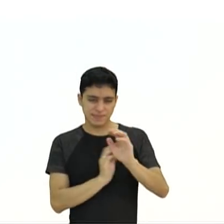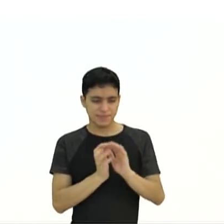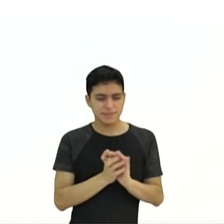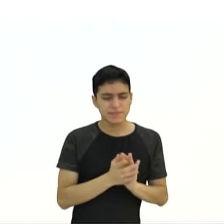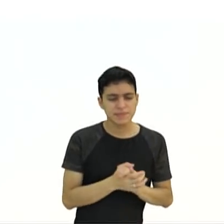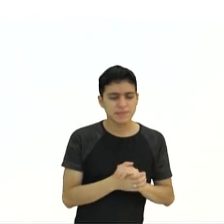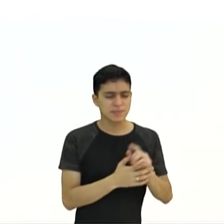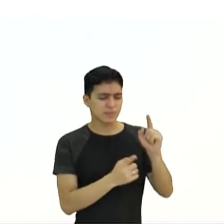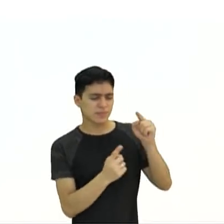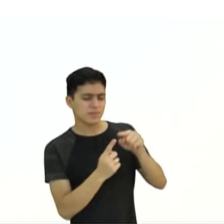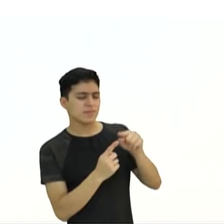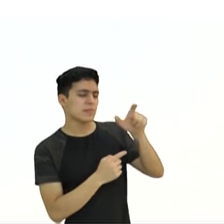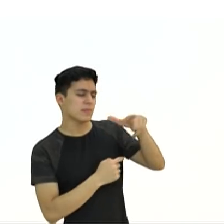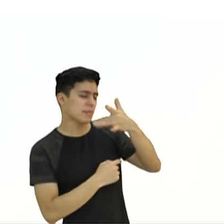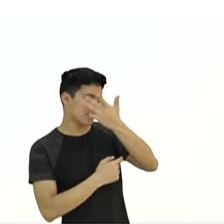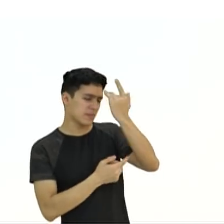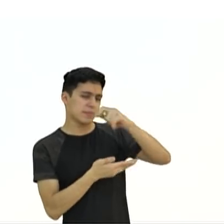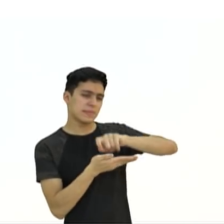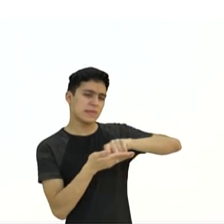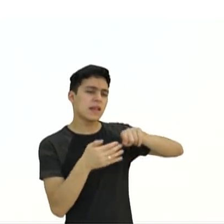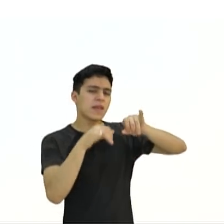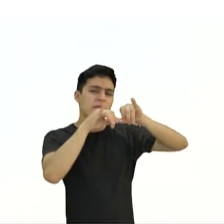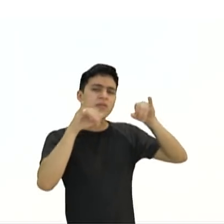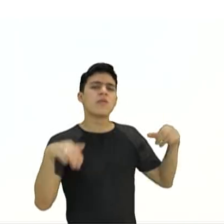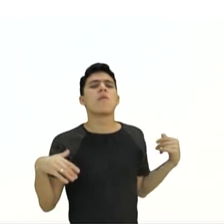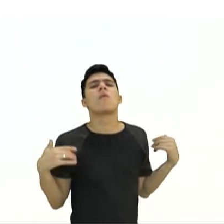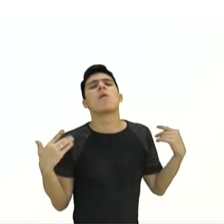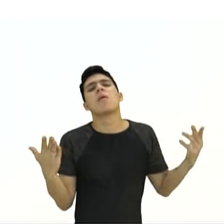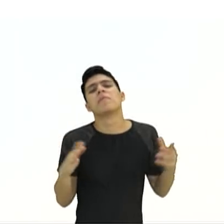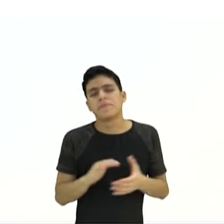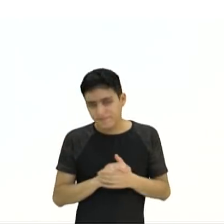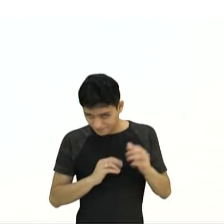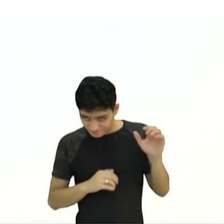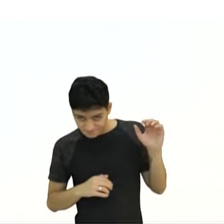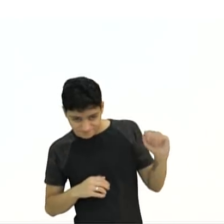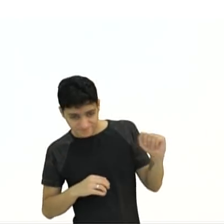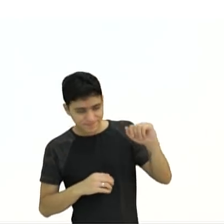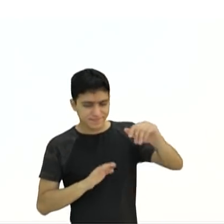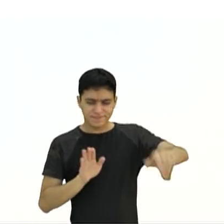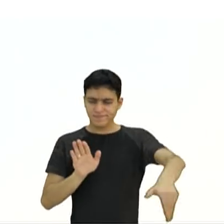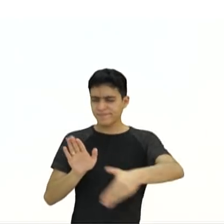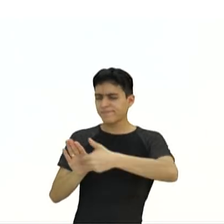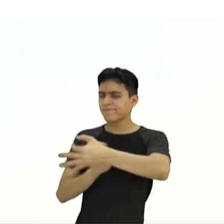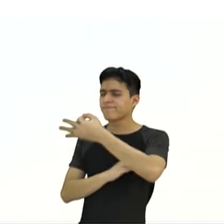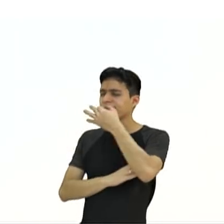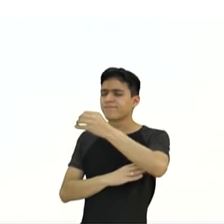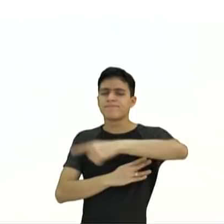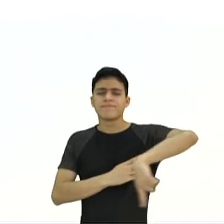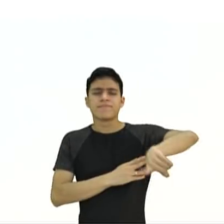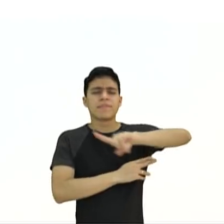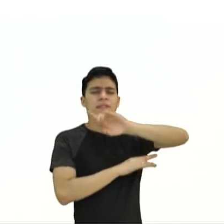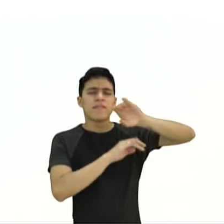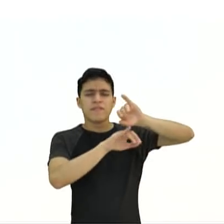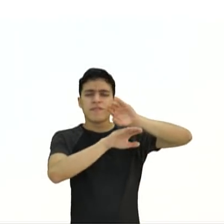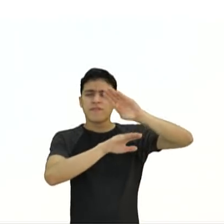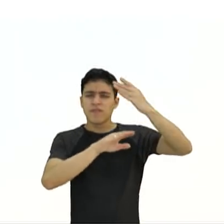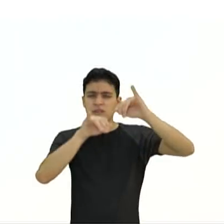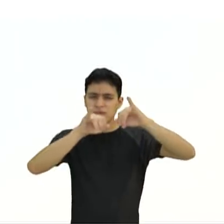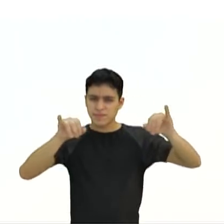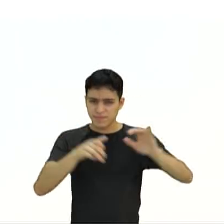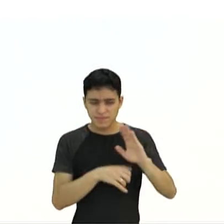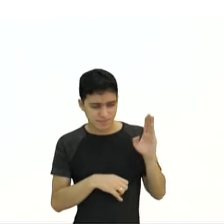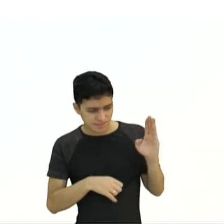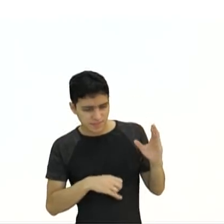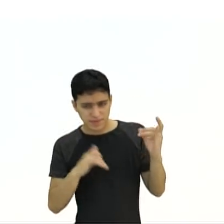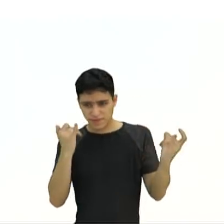quem redigiu essa notícia é, letra A, abordar criticamente as fake news. Letra B,